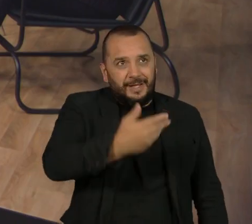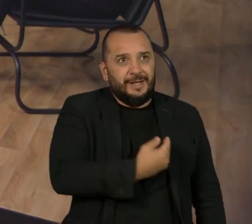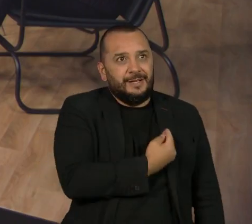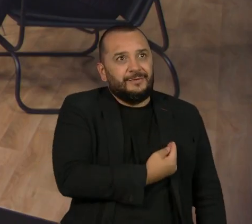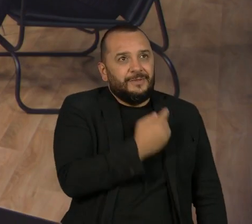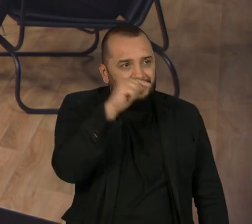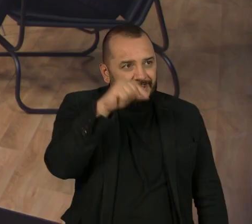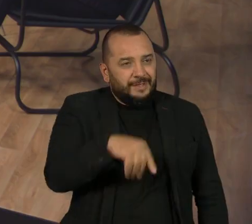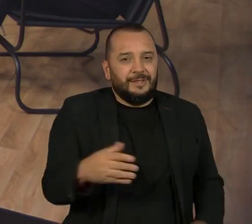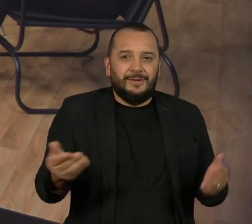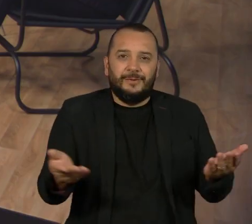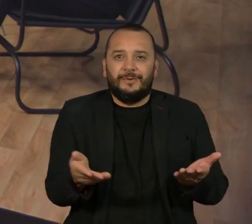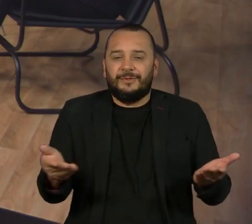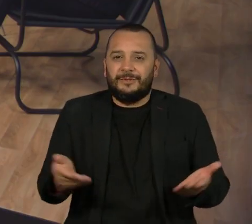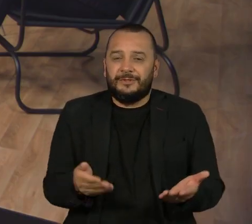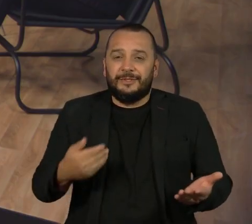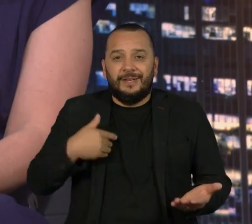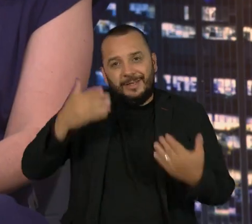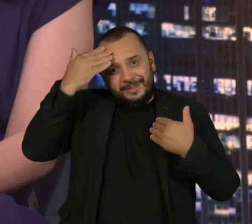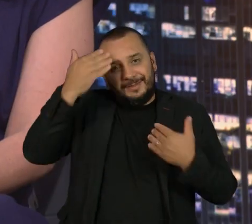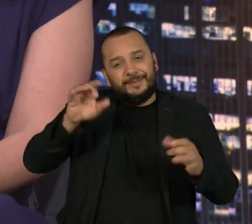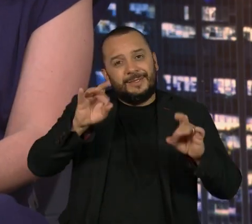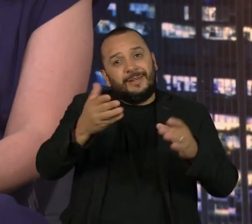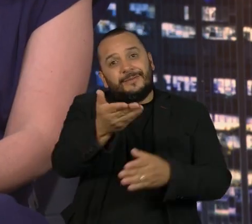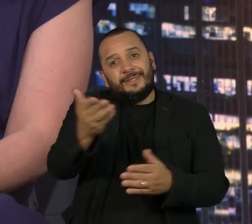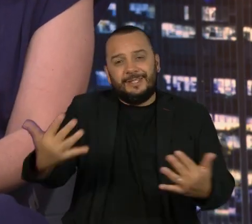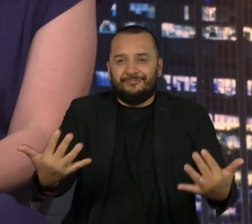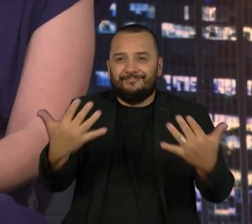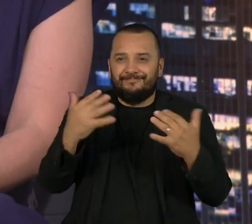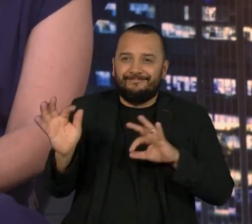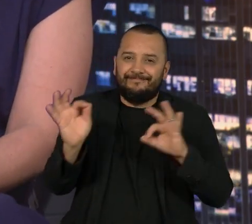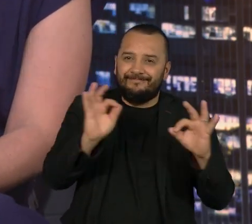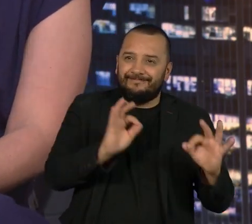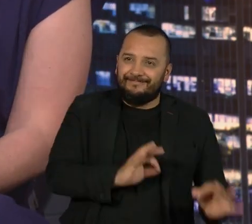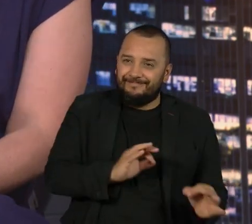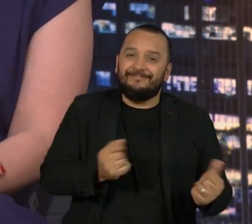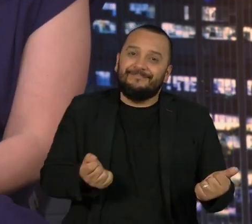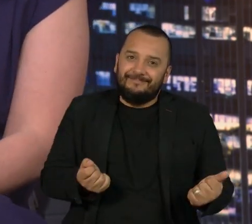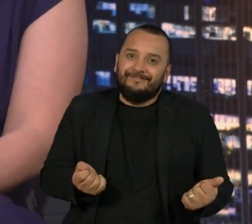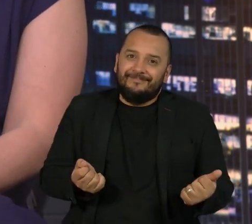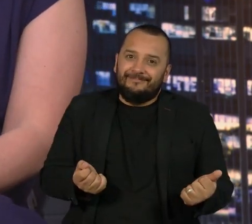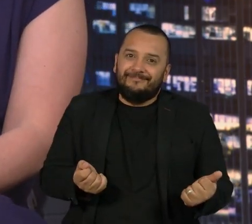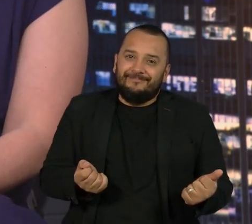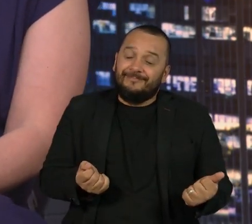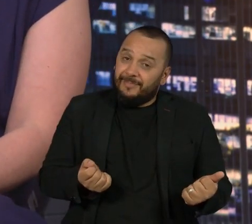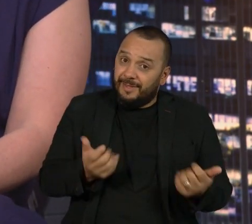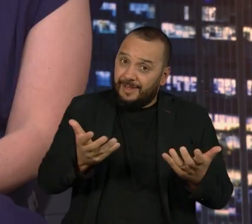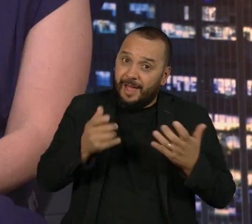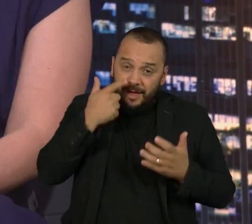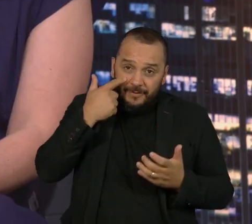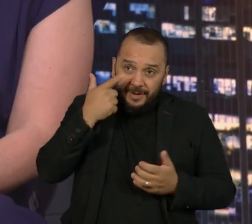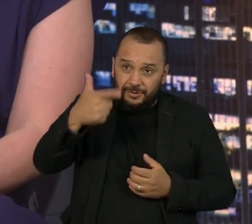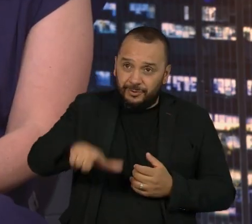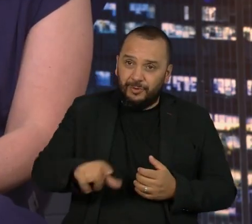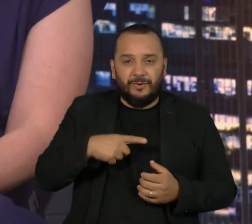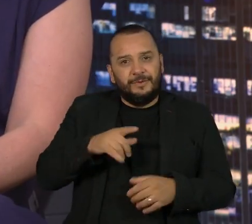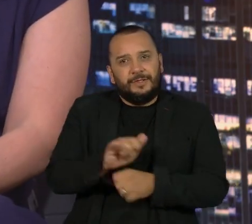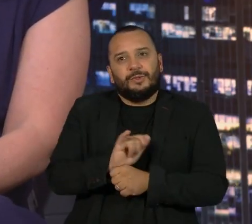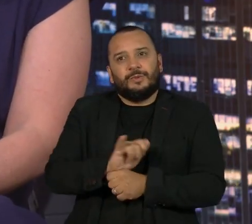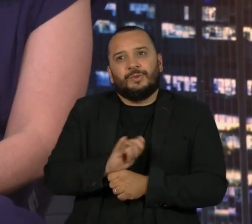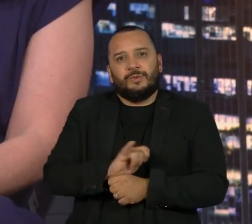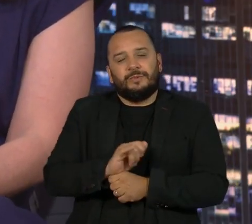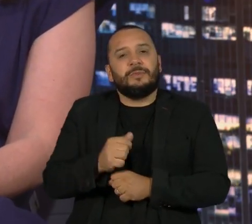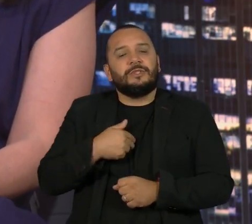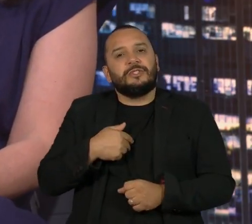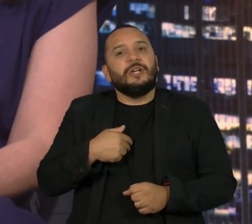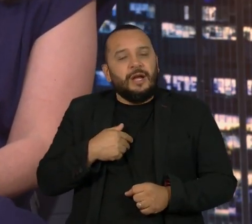com a gente hoje. E um agradecimento especial a você que acompanhou o programa do outro lado da tela. Se quiser rever, vá ao YouTube